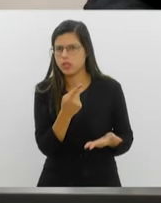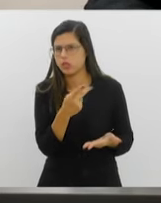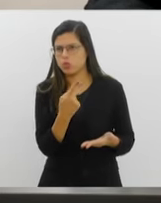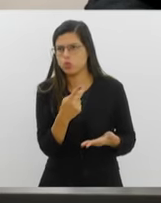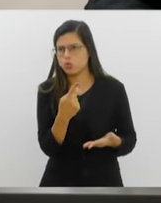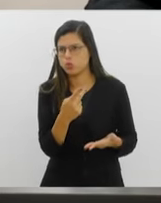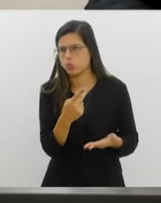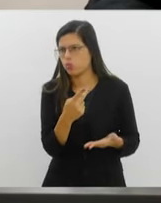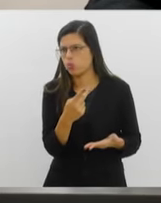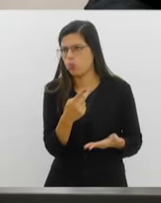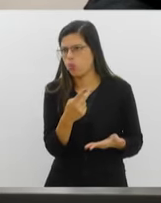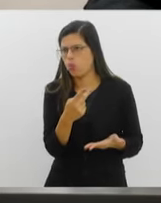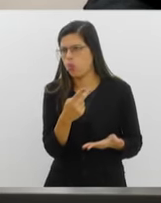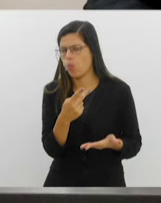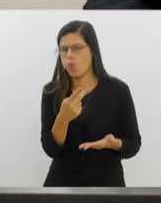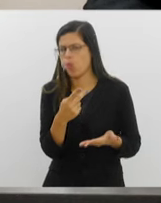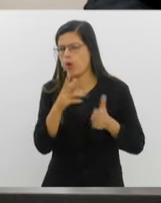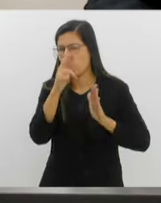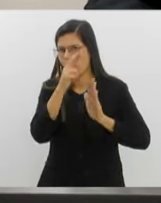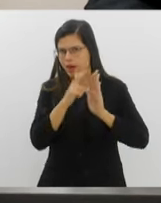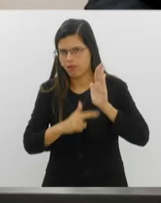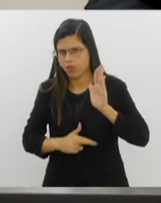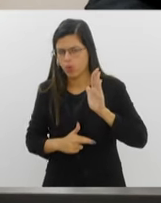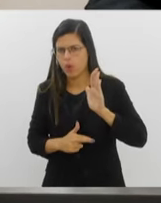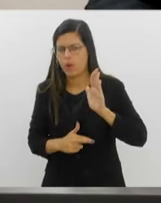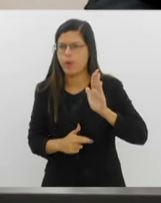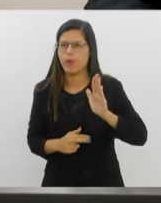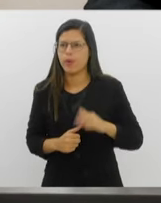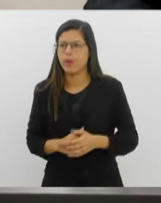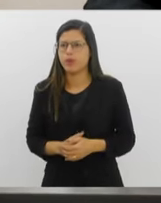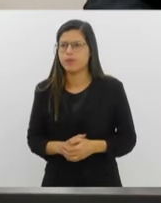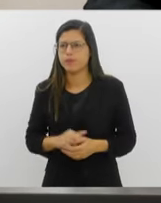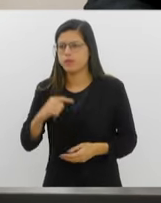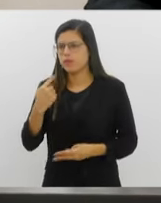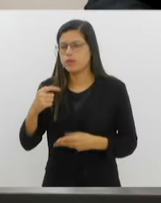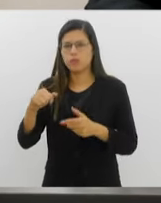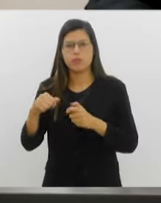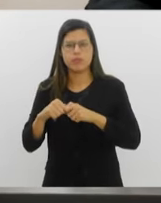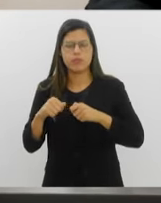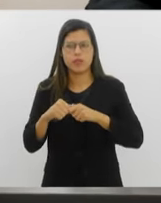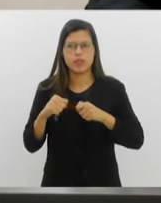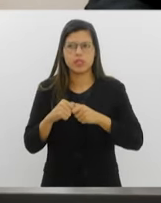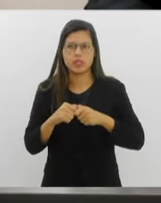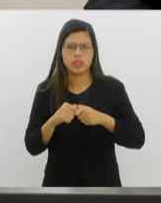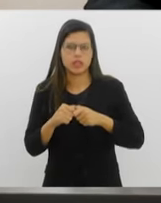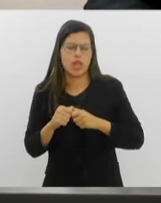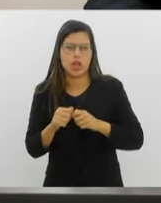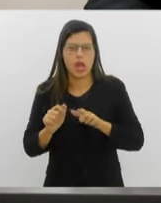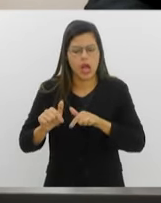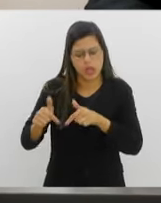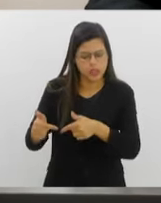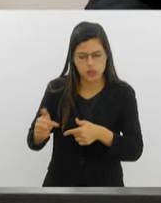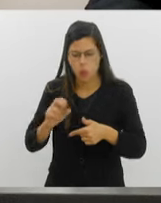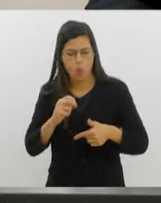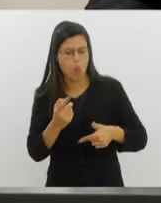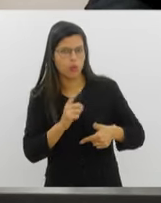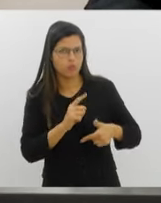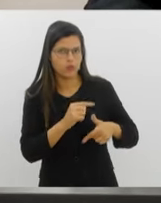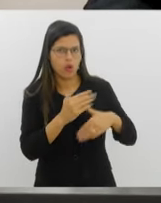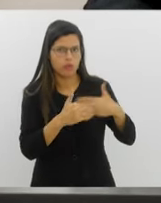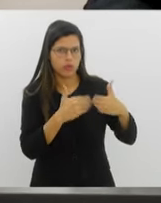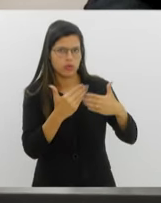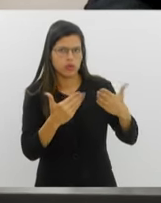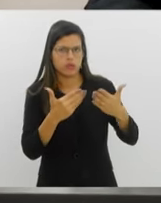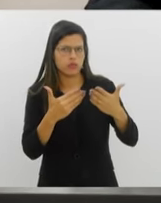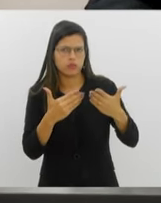na sua lavra, no seu relatório, que a gente deve deixar ou não de fazer num processo de tramitação exclusivo da